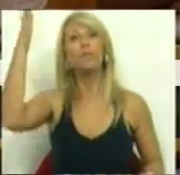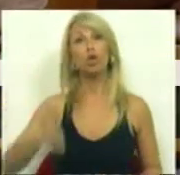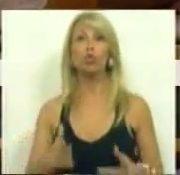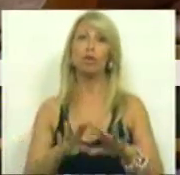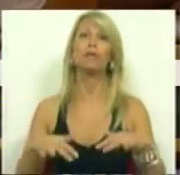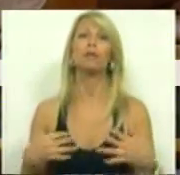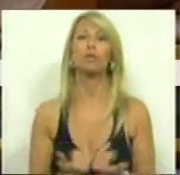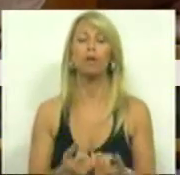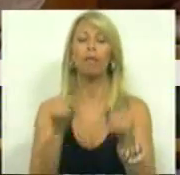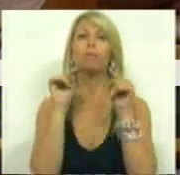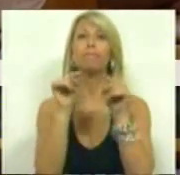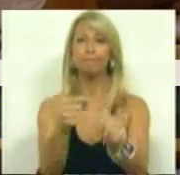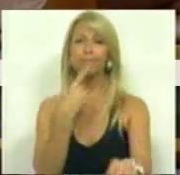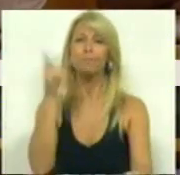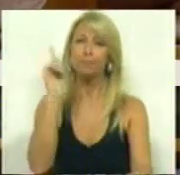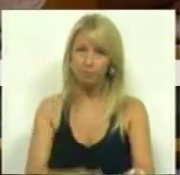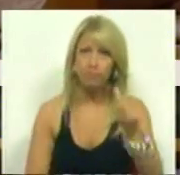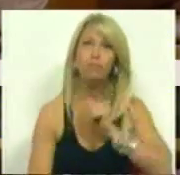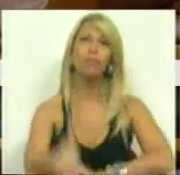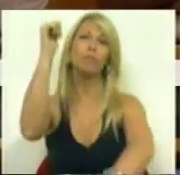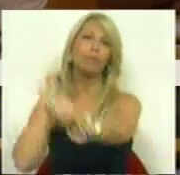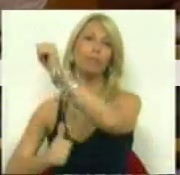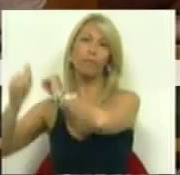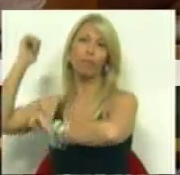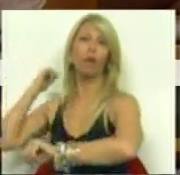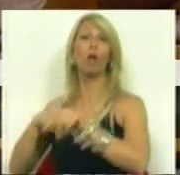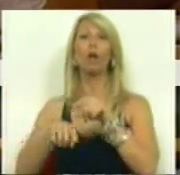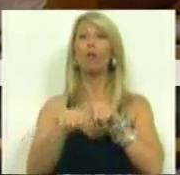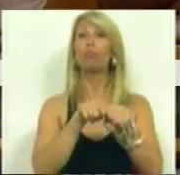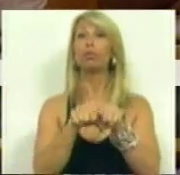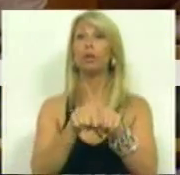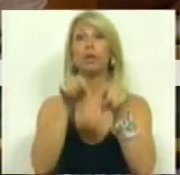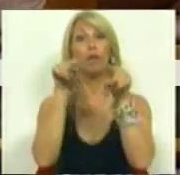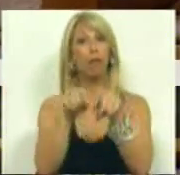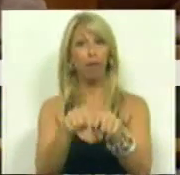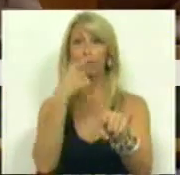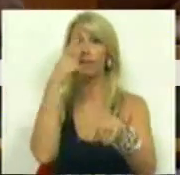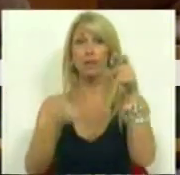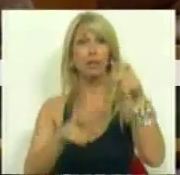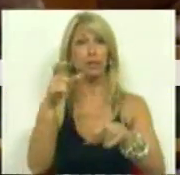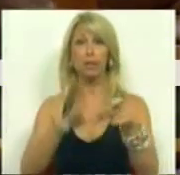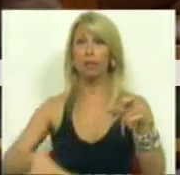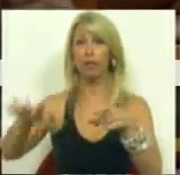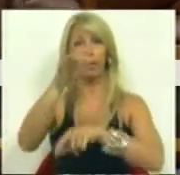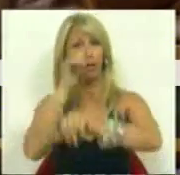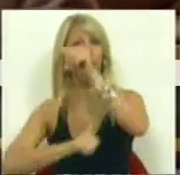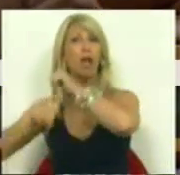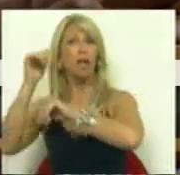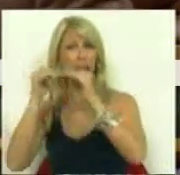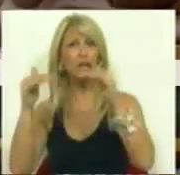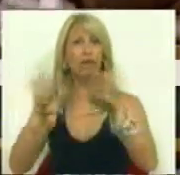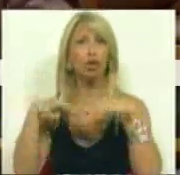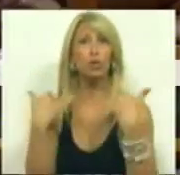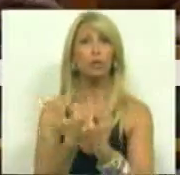social. É esse retrocesso de políticas, é esse retrocesso de civilização, é esse retrocesso de níveis